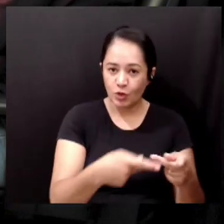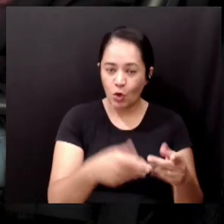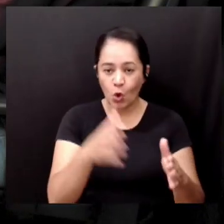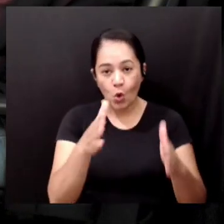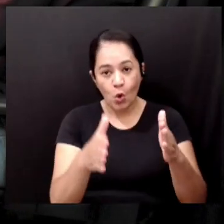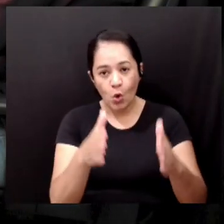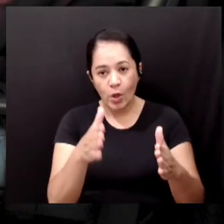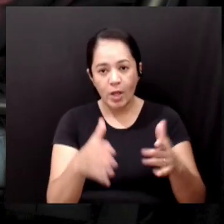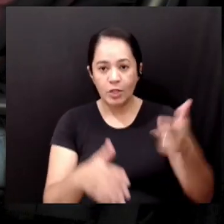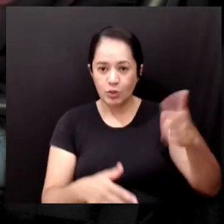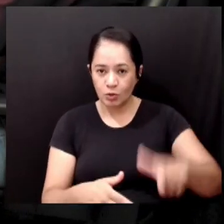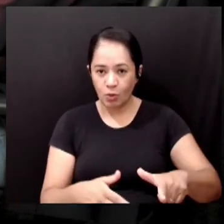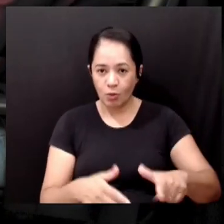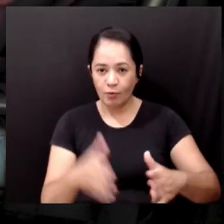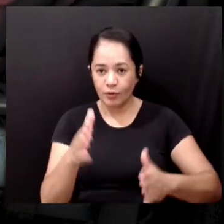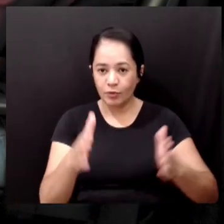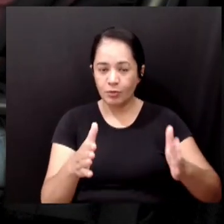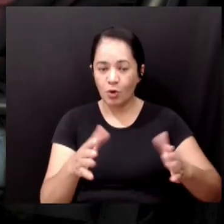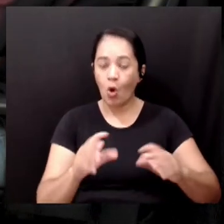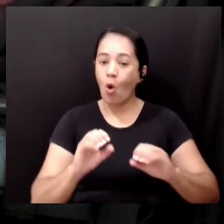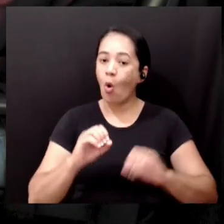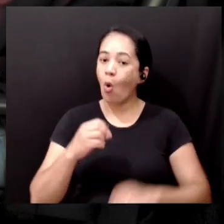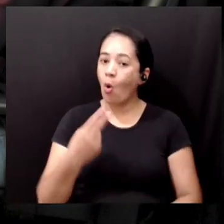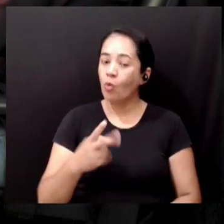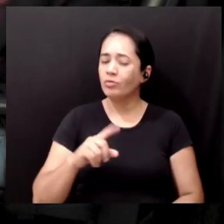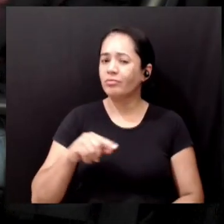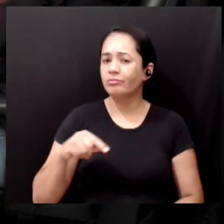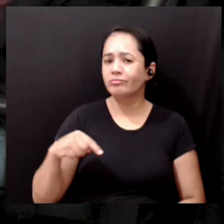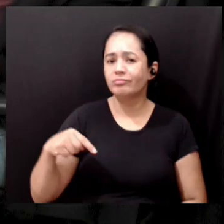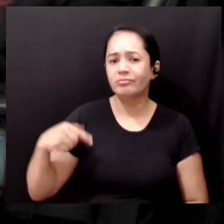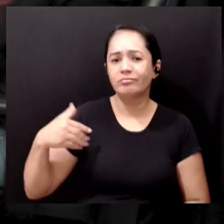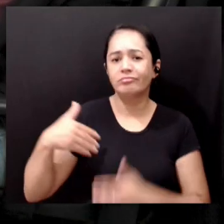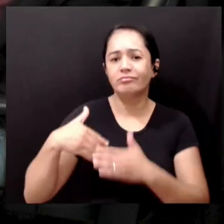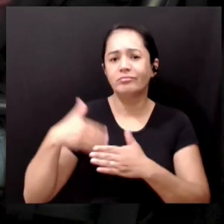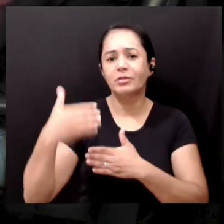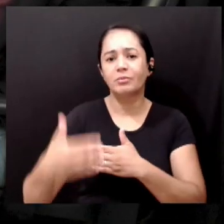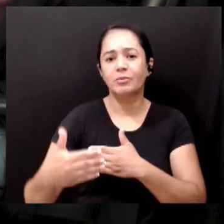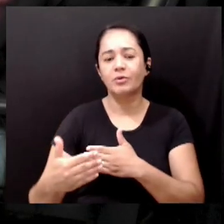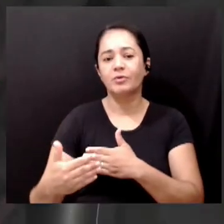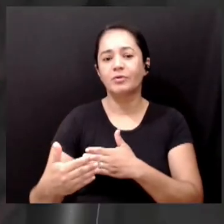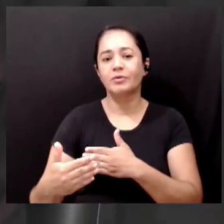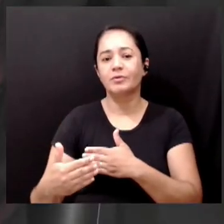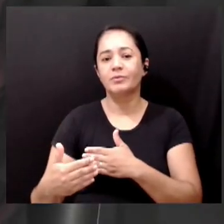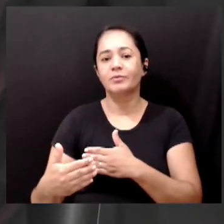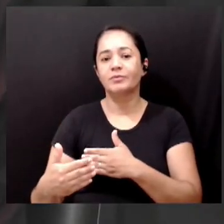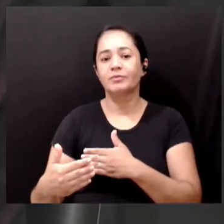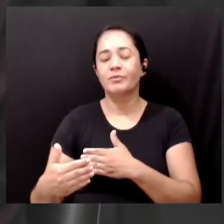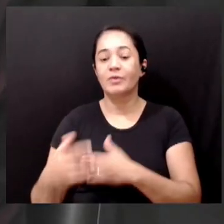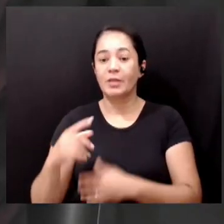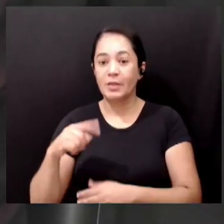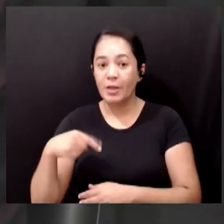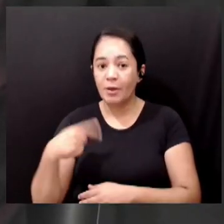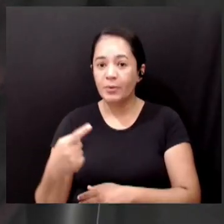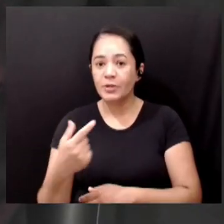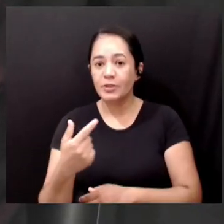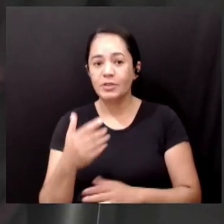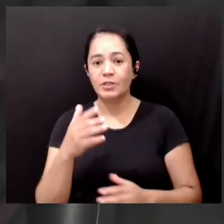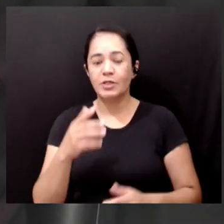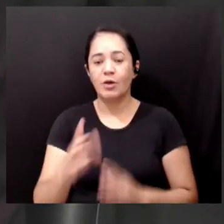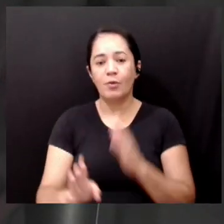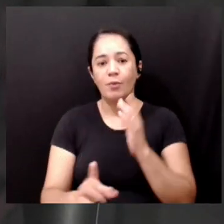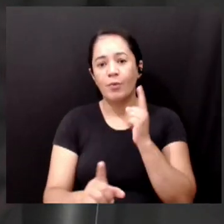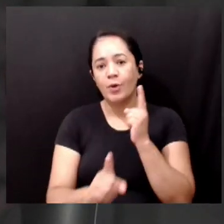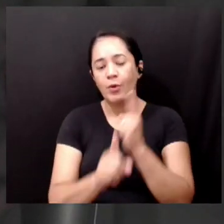você depois que a encontrou em um outro momento da sua vida? Depois eu encontrei ela num outro momento da minha vida. Depois ela teve